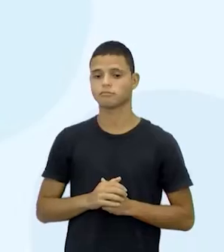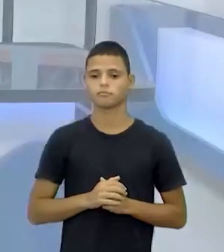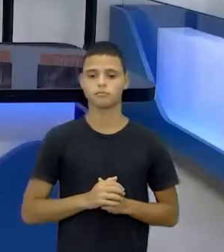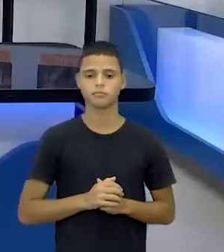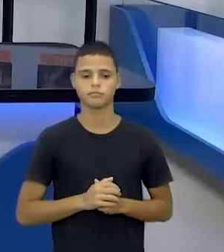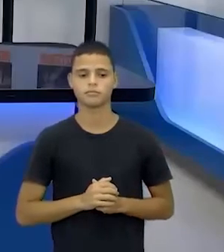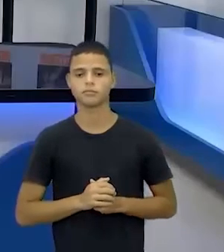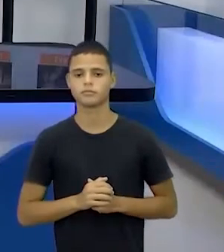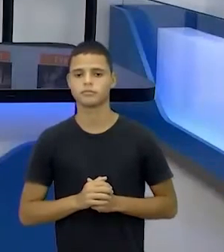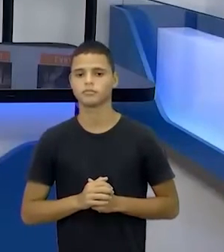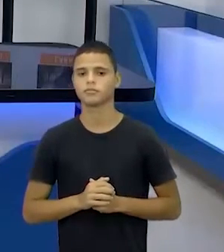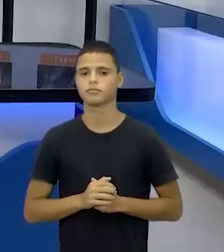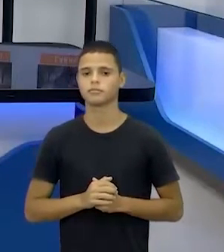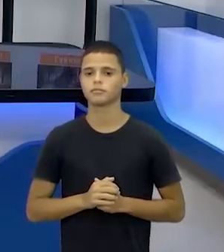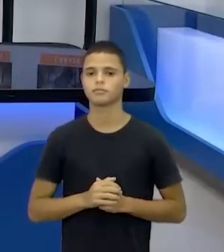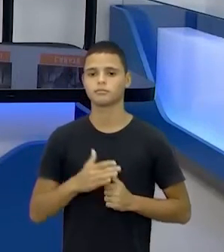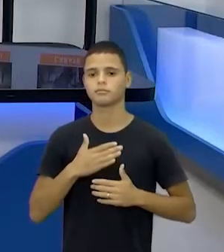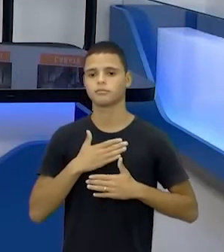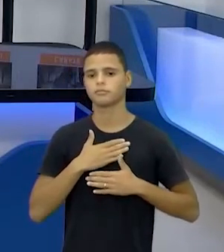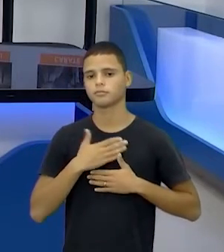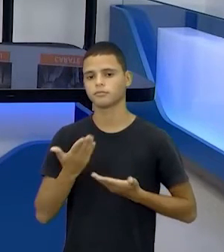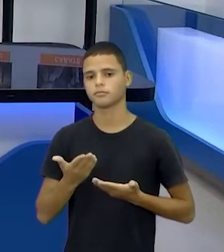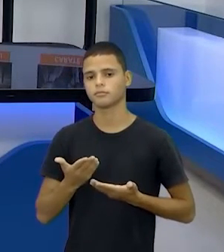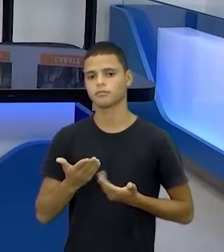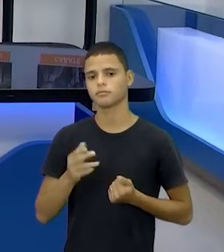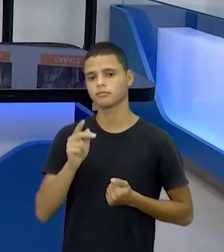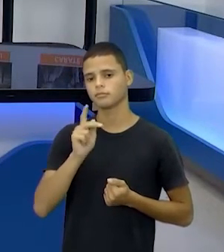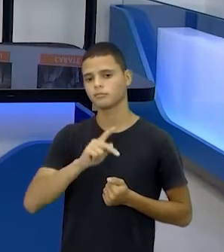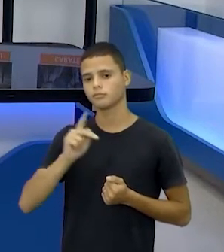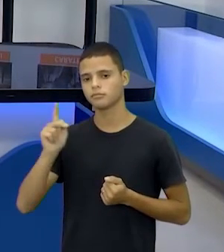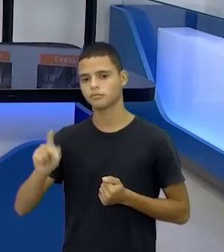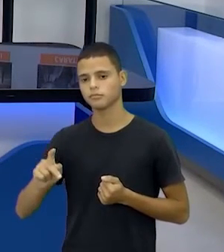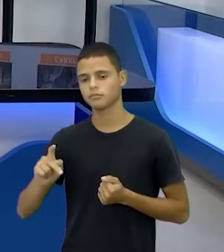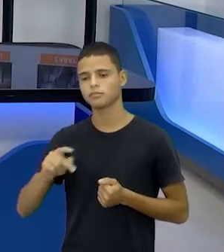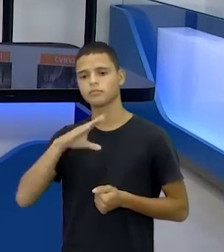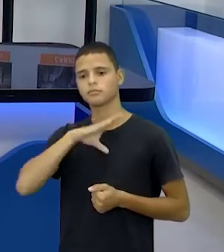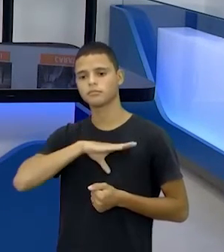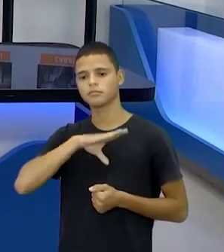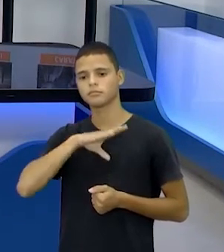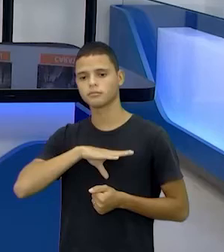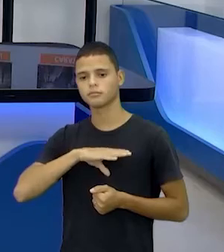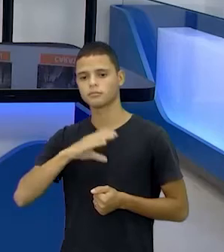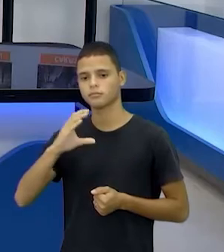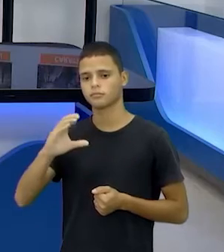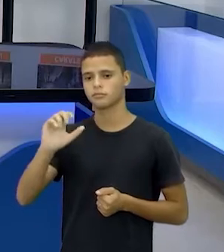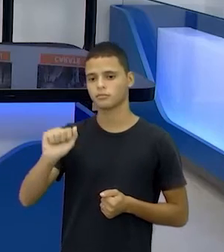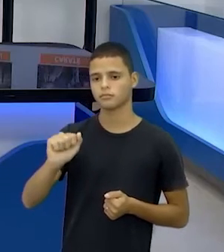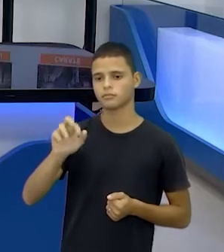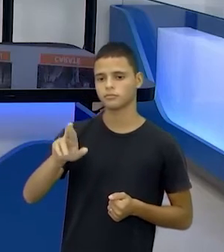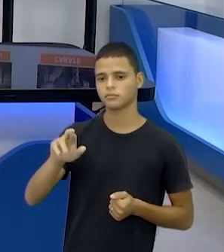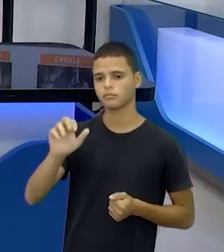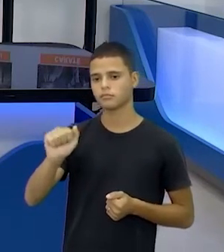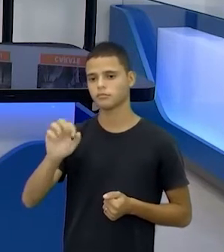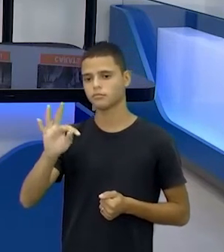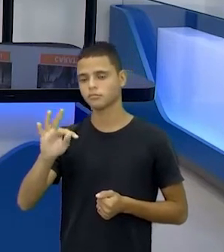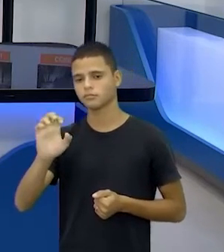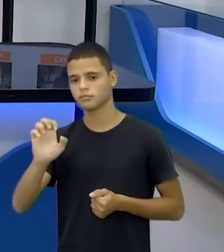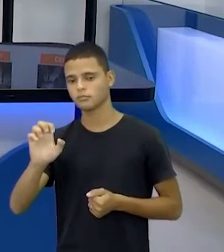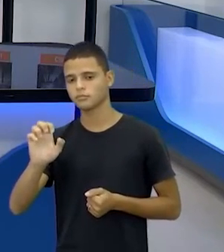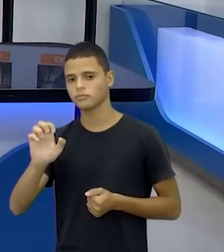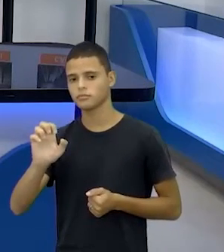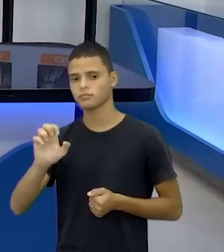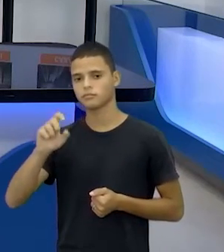Olha, eu sou professor de língua portuguesa, eu escreveria com K. Então, o com C é a forma brasileira